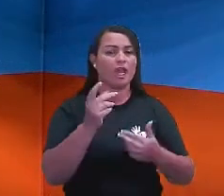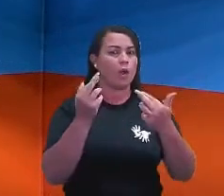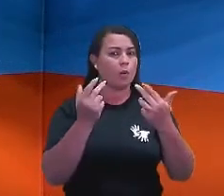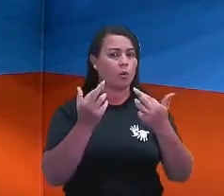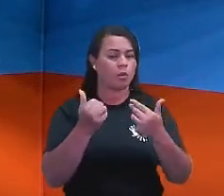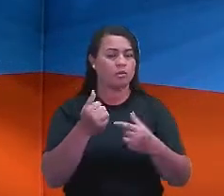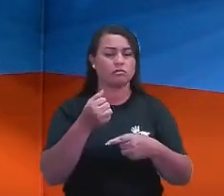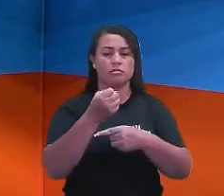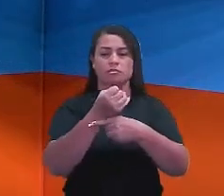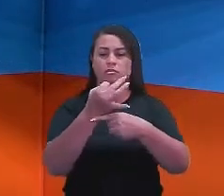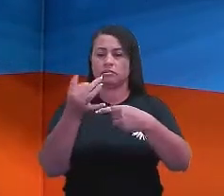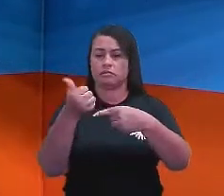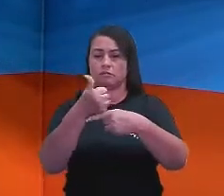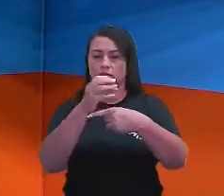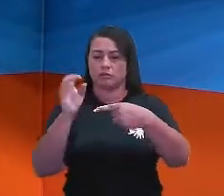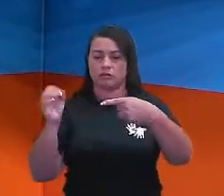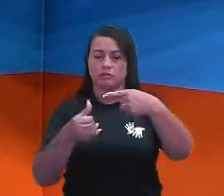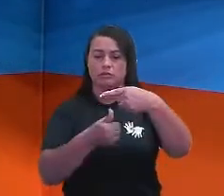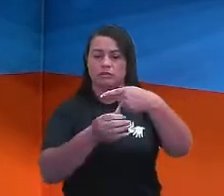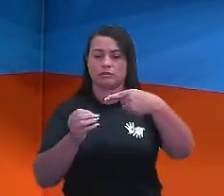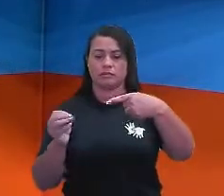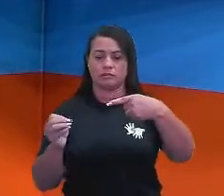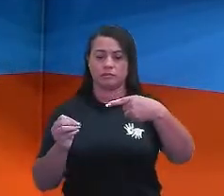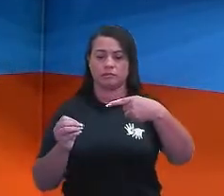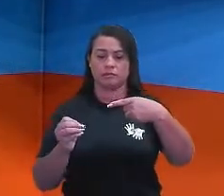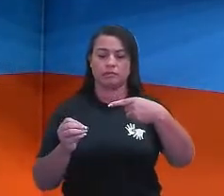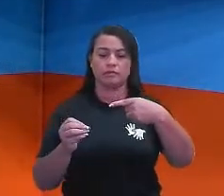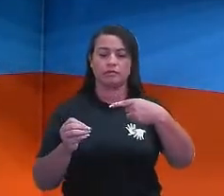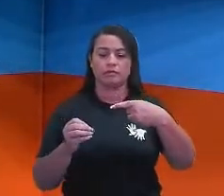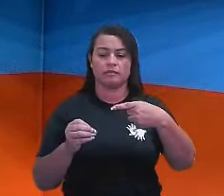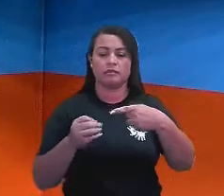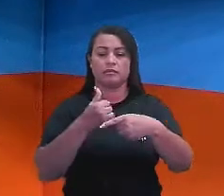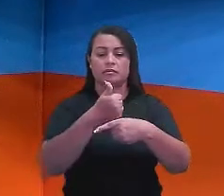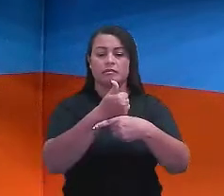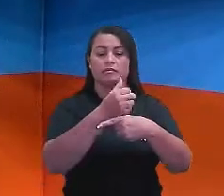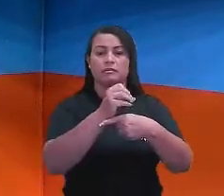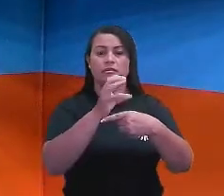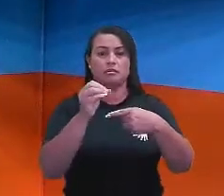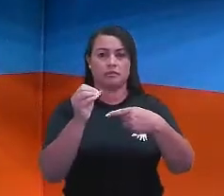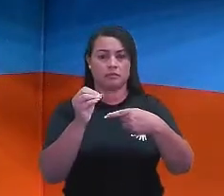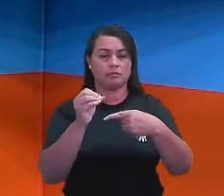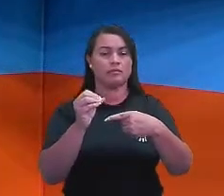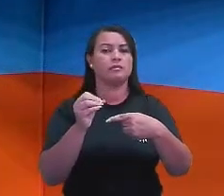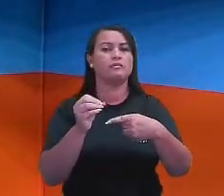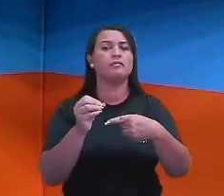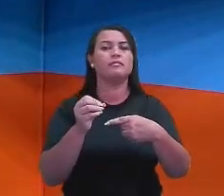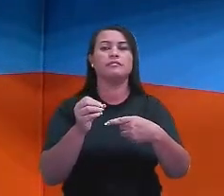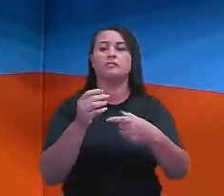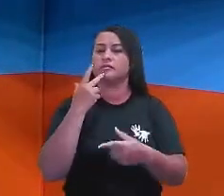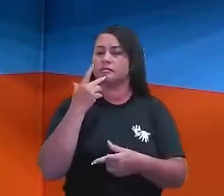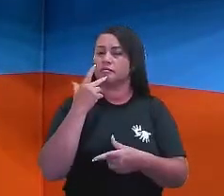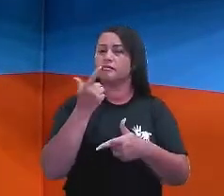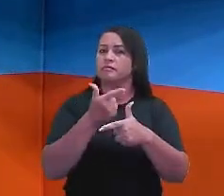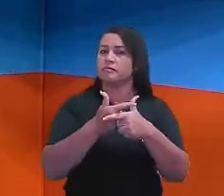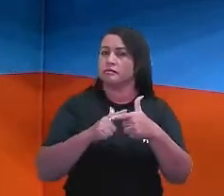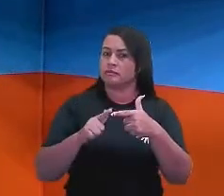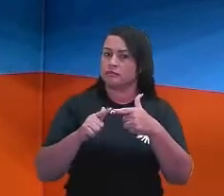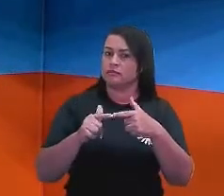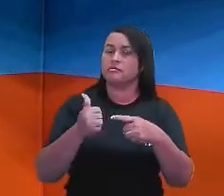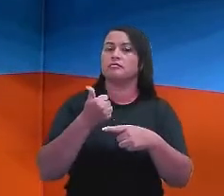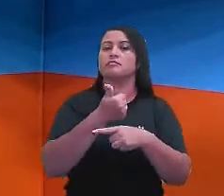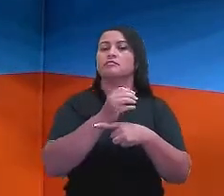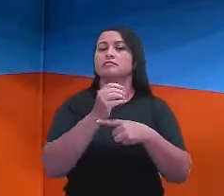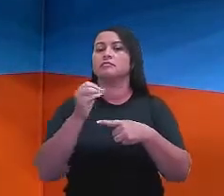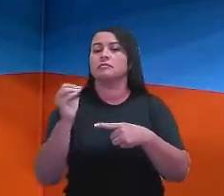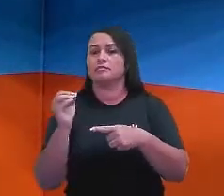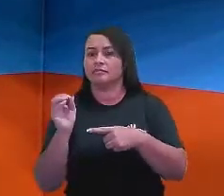100 sobre 100. 100%. A palavra diz que eu vou dividir por 100. Tá? Porcentagem da ideia